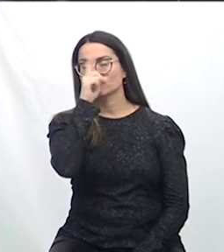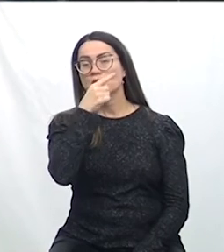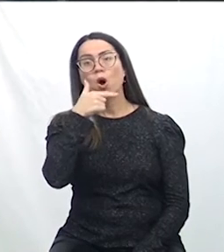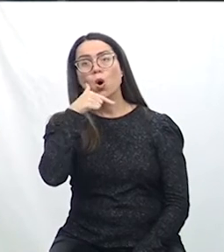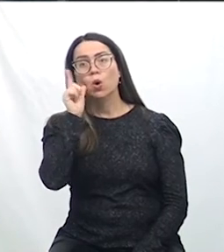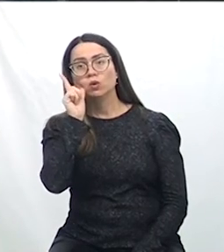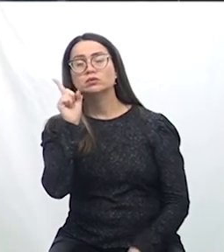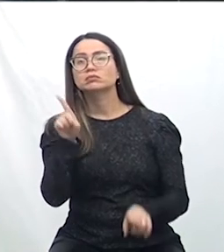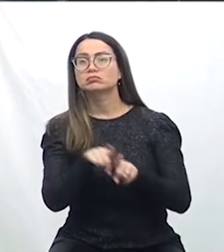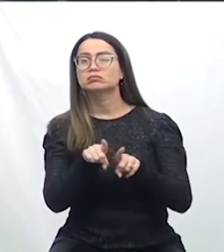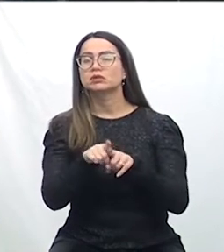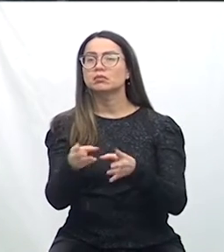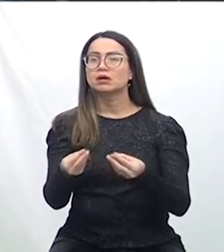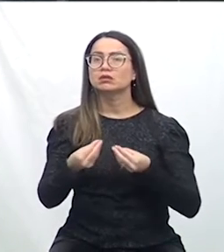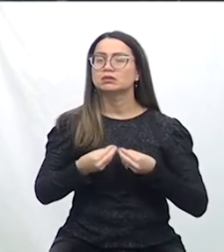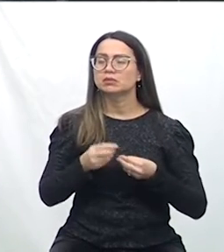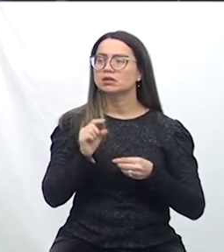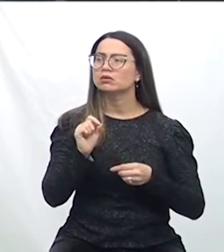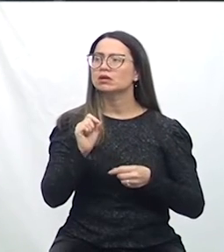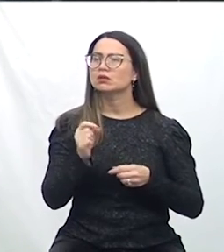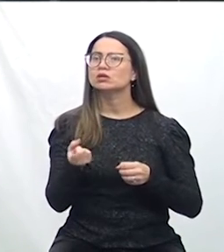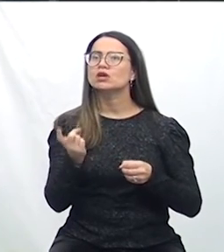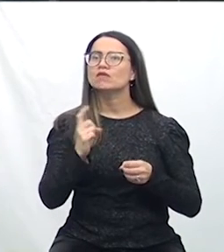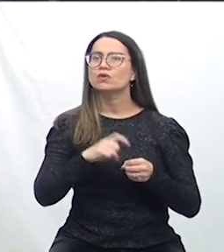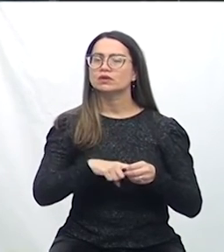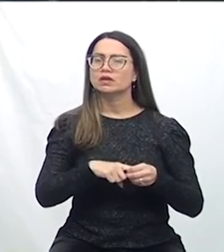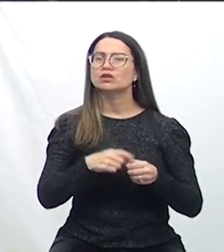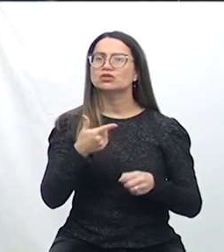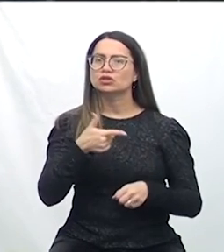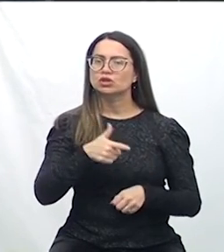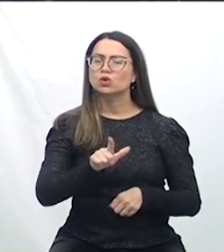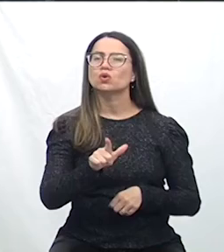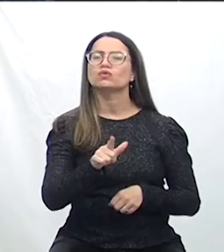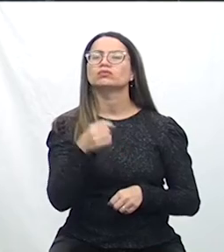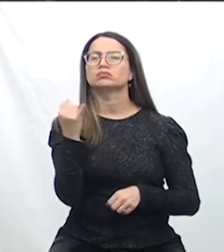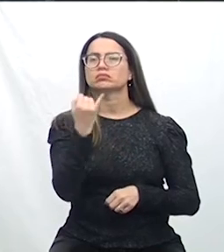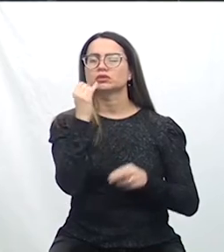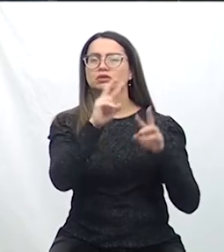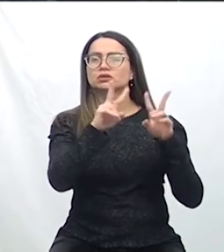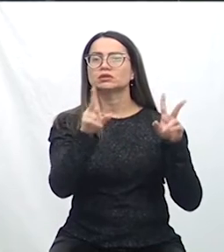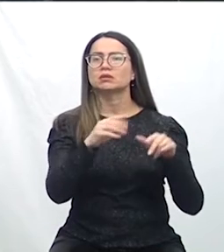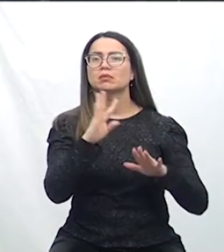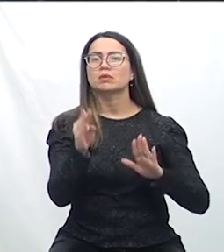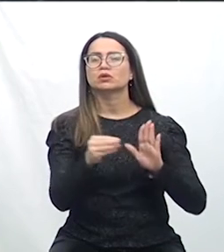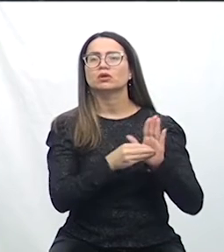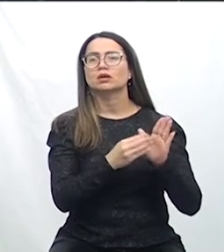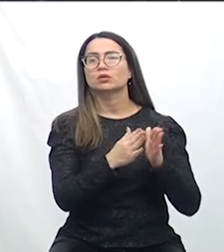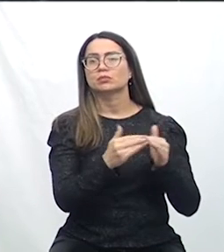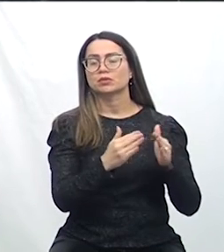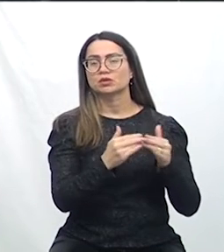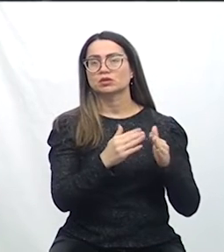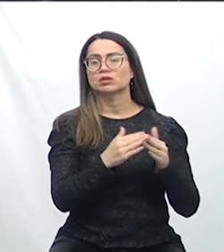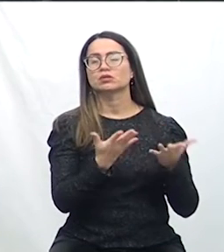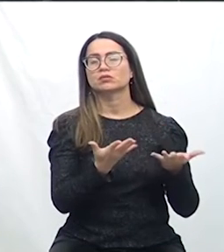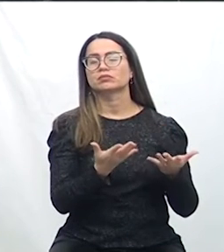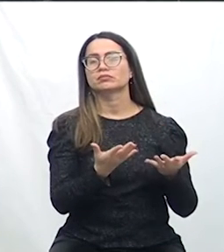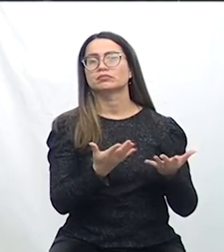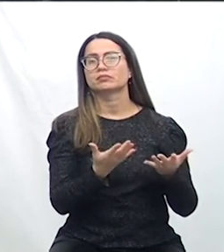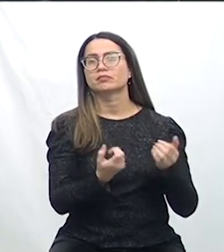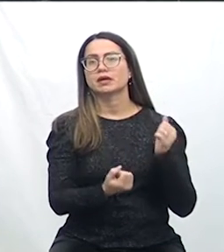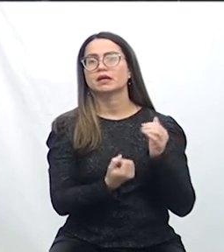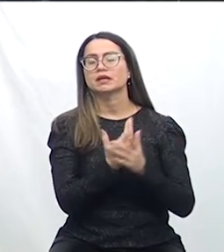recebi, por isso que eu voltei a trazer essa pauta, protocolando o requerimento para a formação da frente